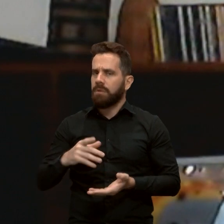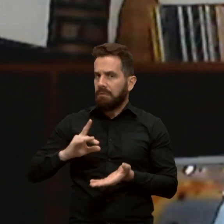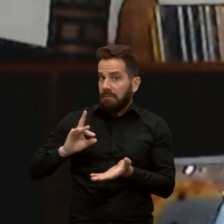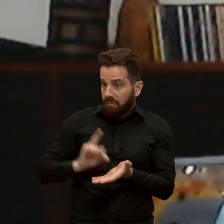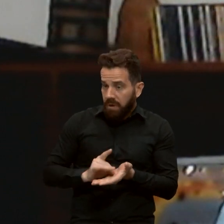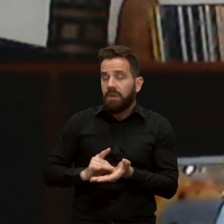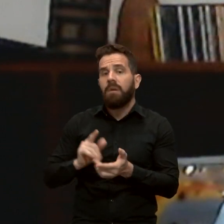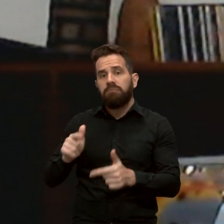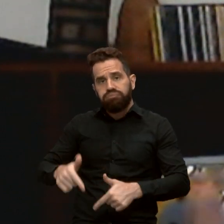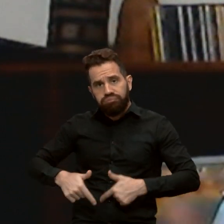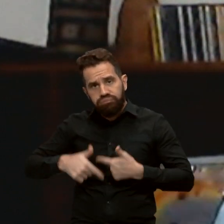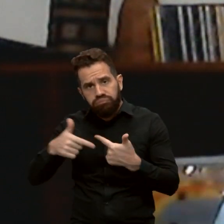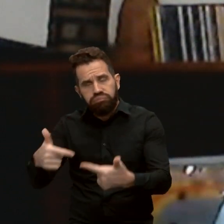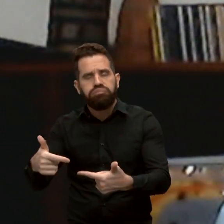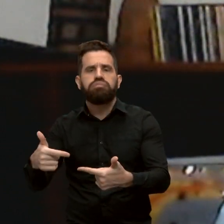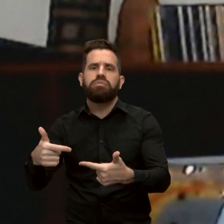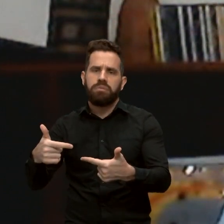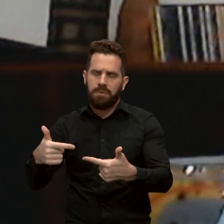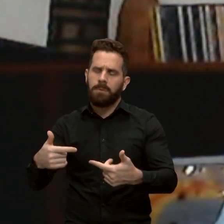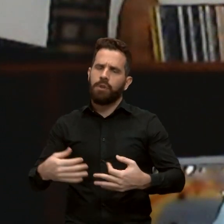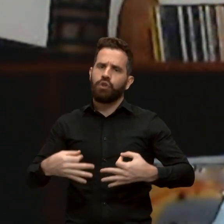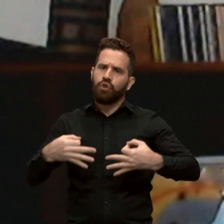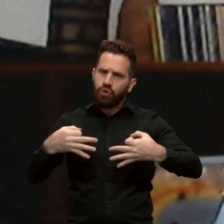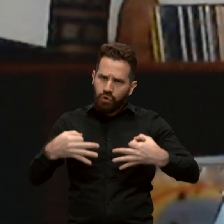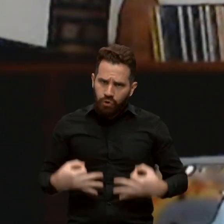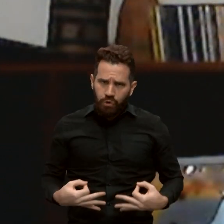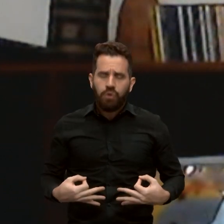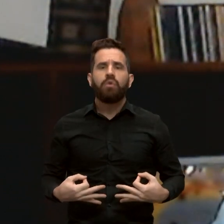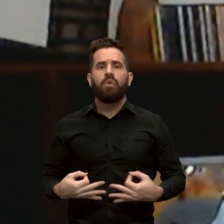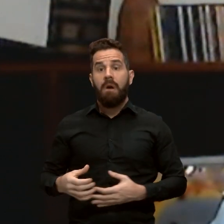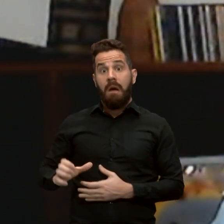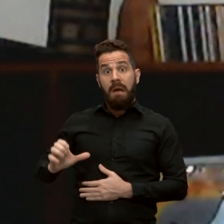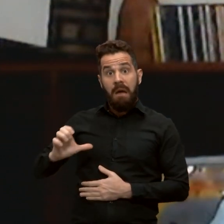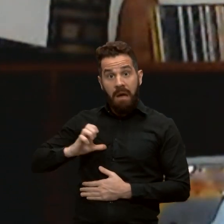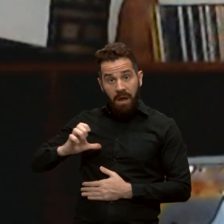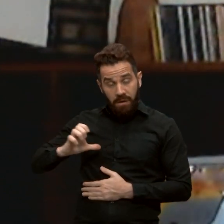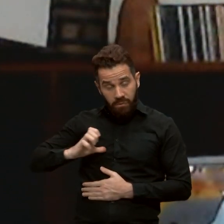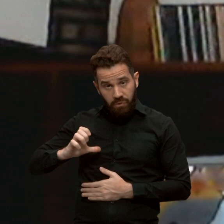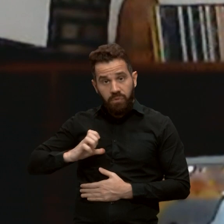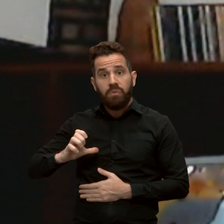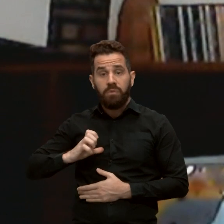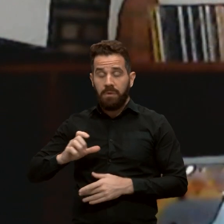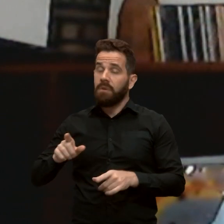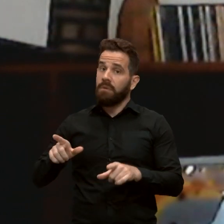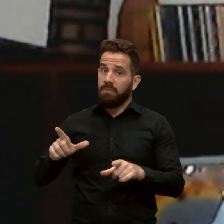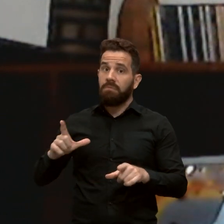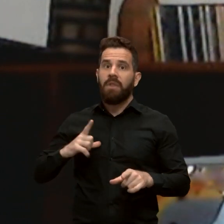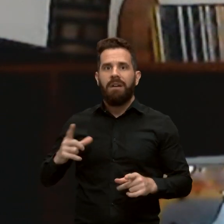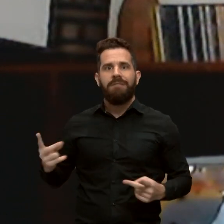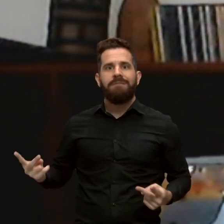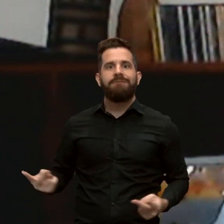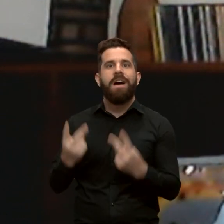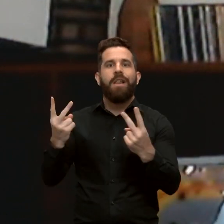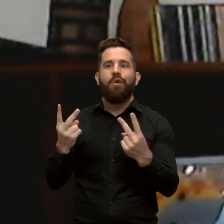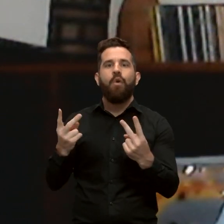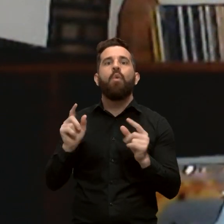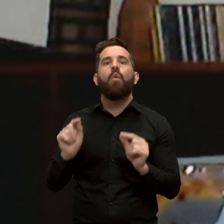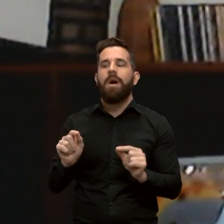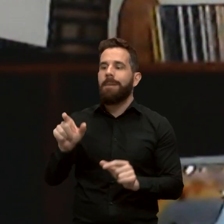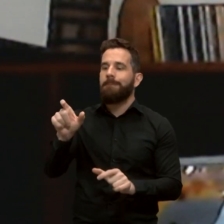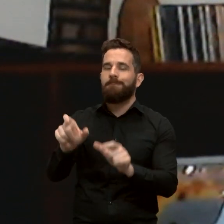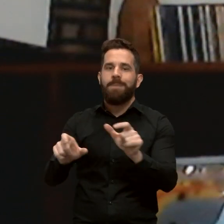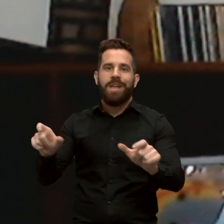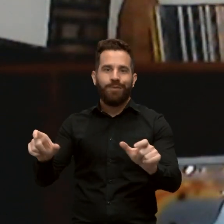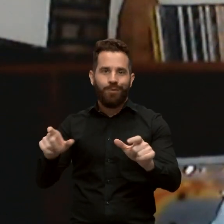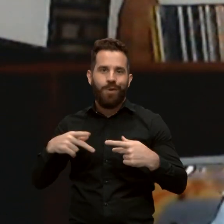condições necessárias para um trabalho digno, ético, né, com valorização da pessoa, do ser